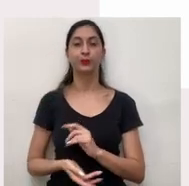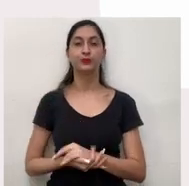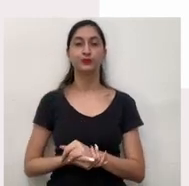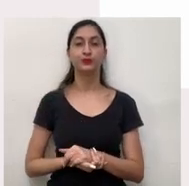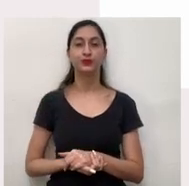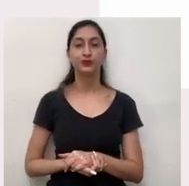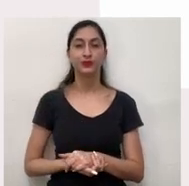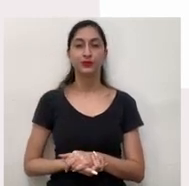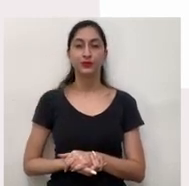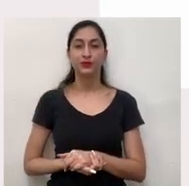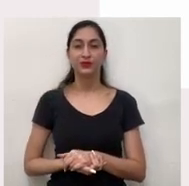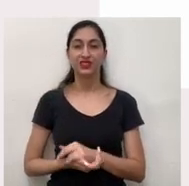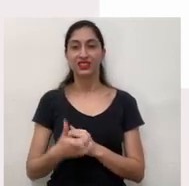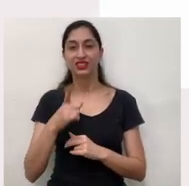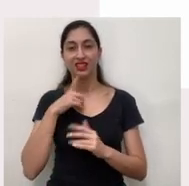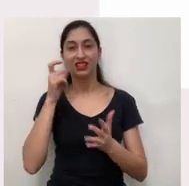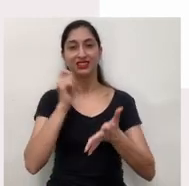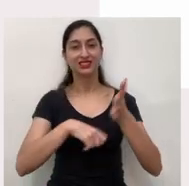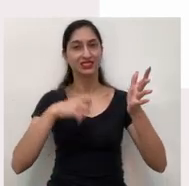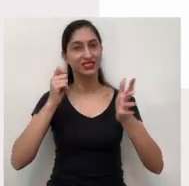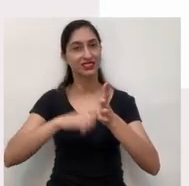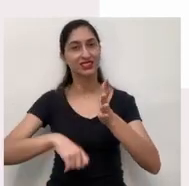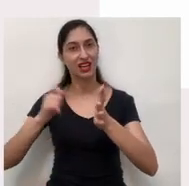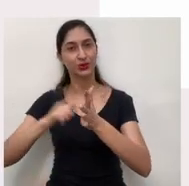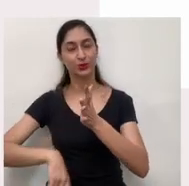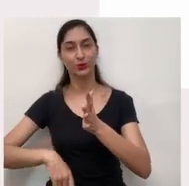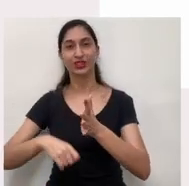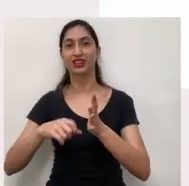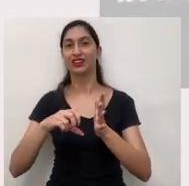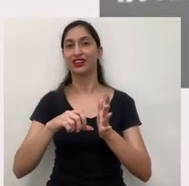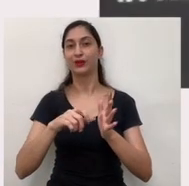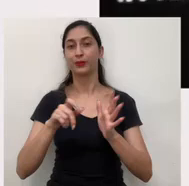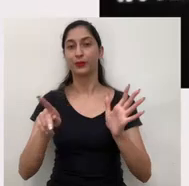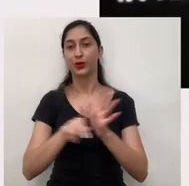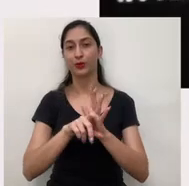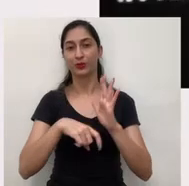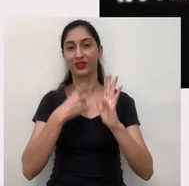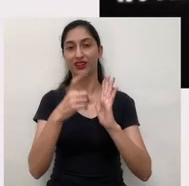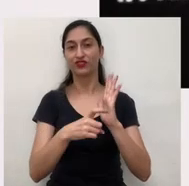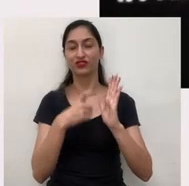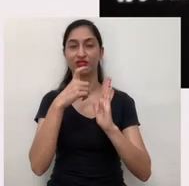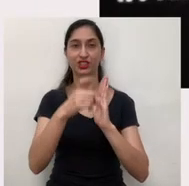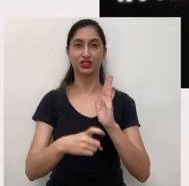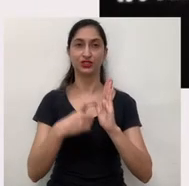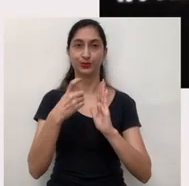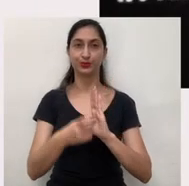de tags, né, de assinaturas em grafite, pode passar.